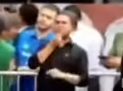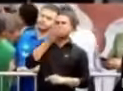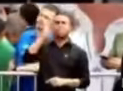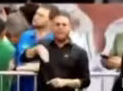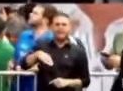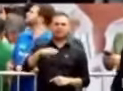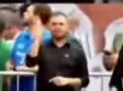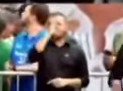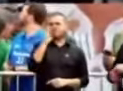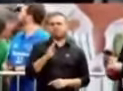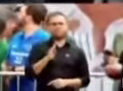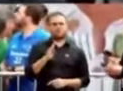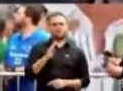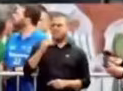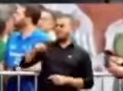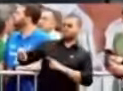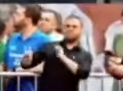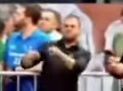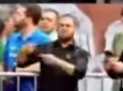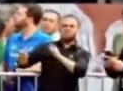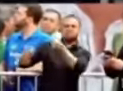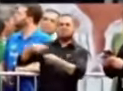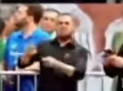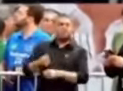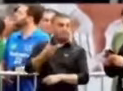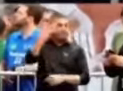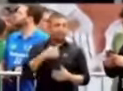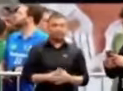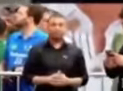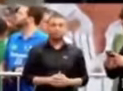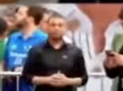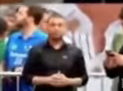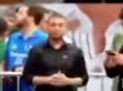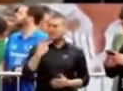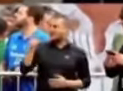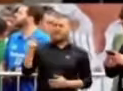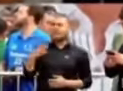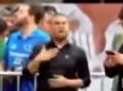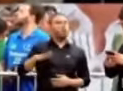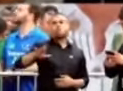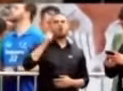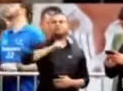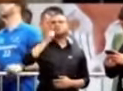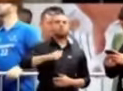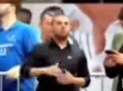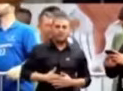falam, são vários rótulos que ele tem, falam que ele não gosta de mulheres.